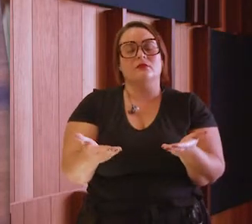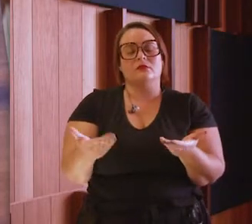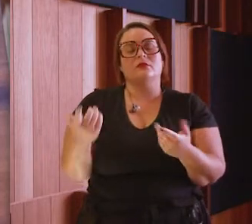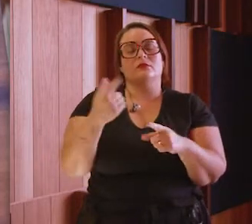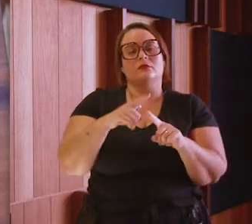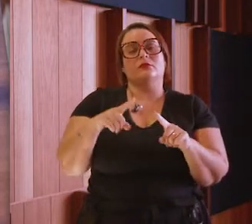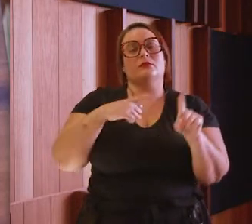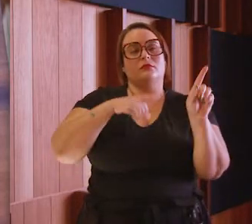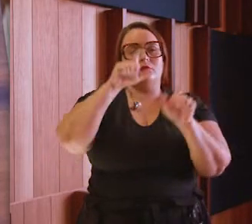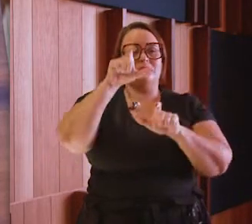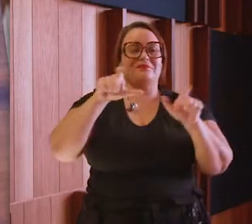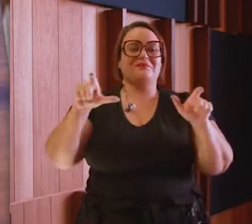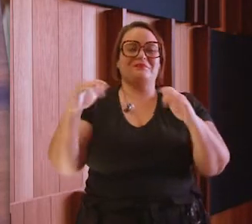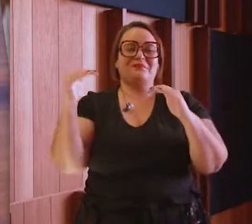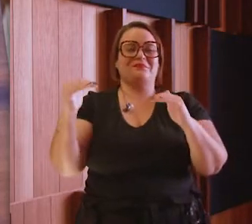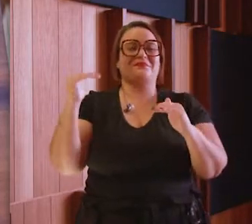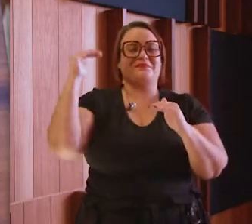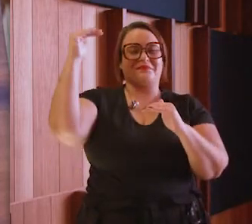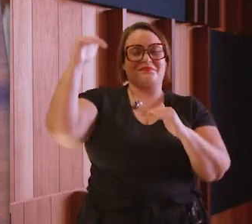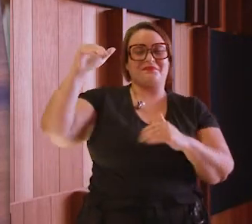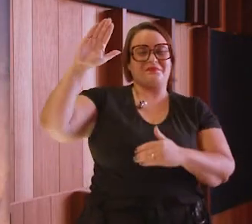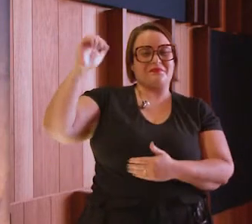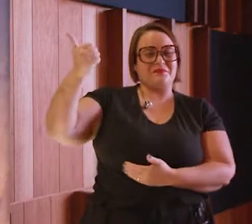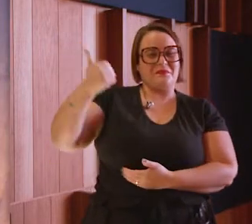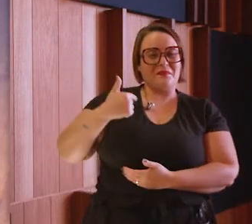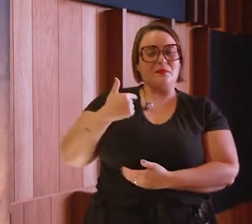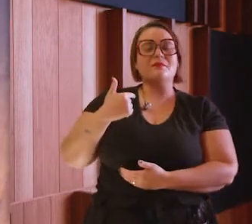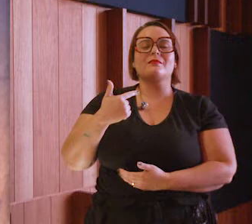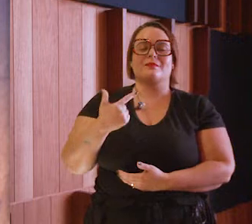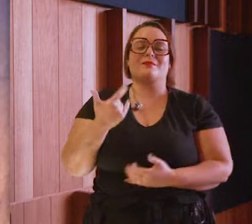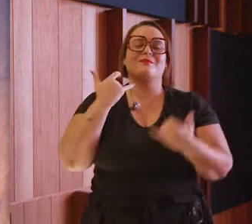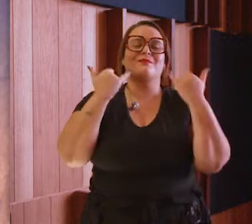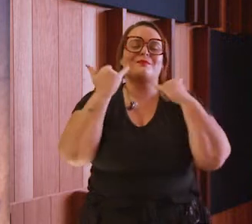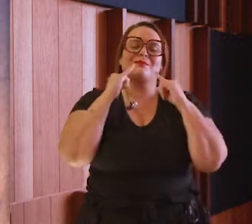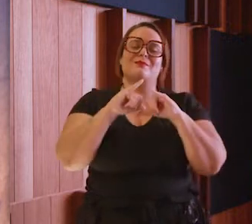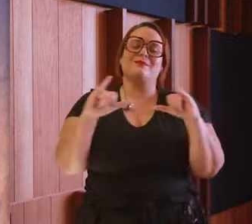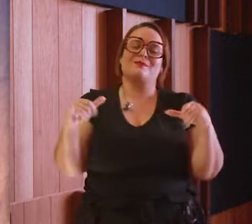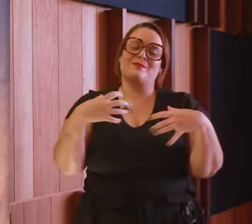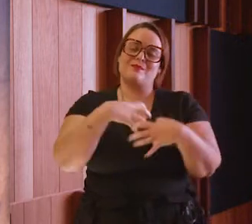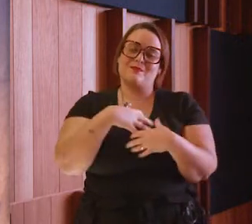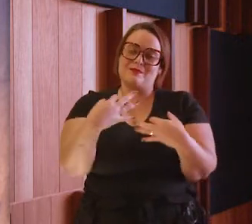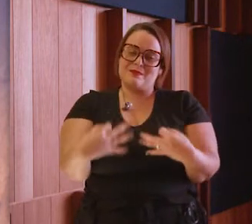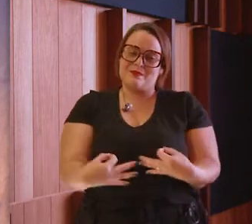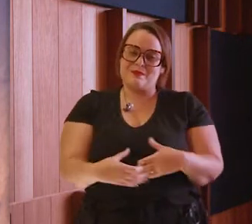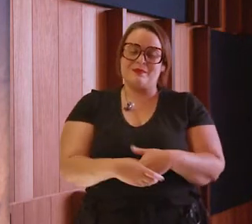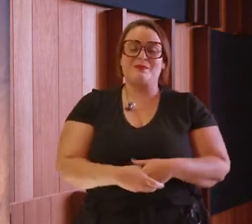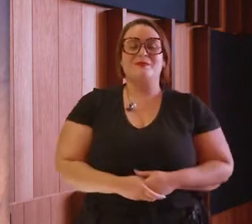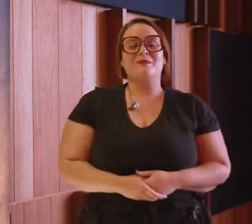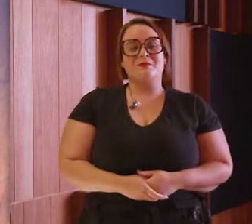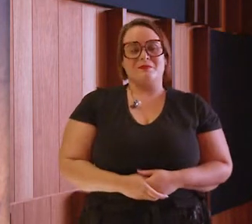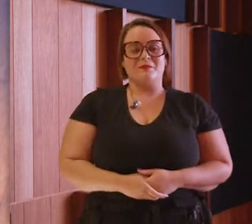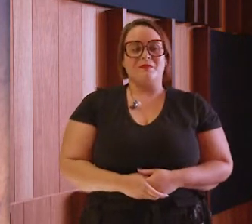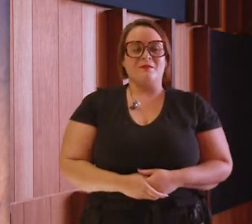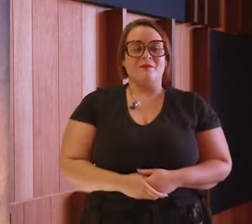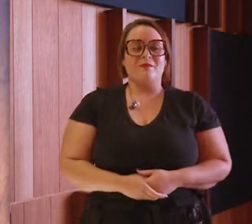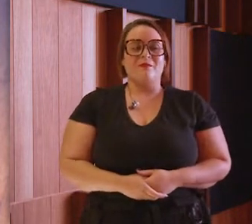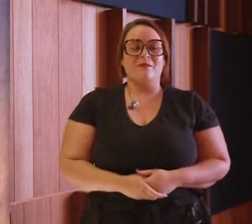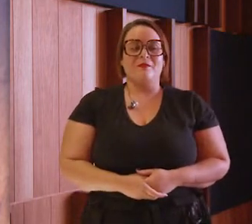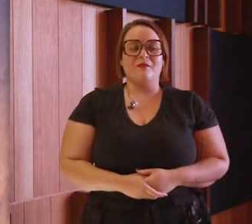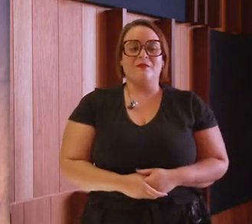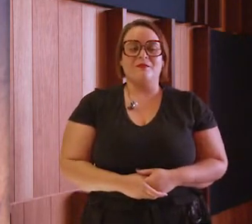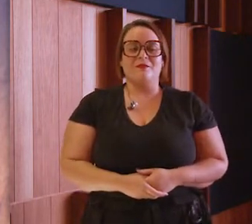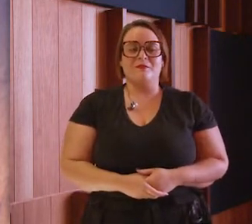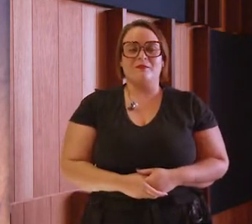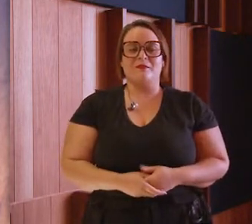competência do que eu vai passar essa mensagem para vocês de uma forma muito mais qualificada. Isso tudo, pessoal,